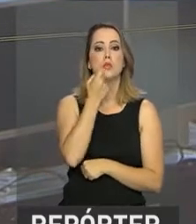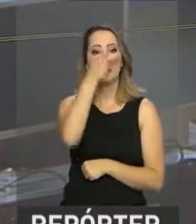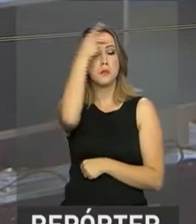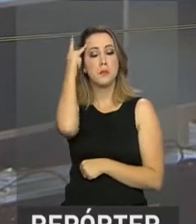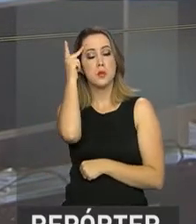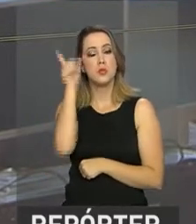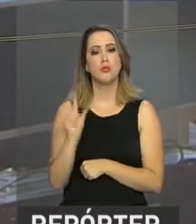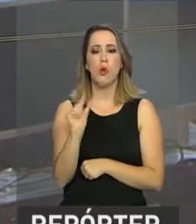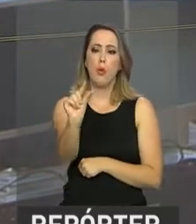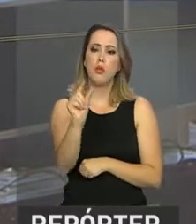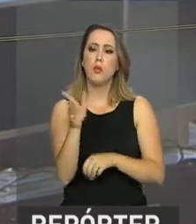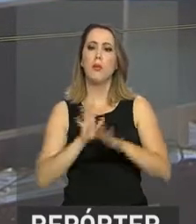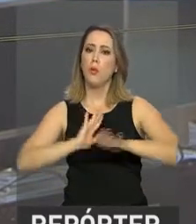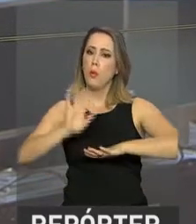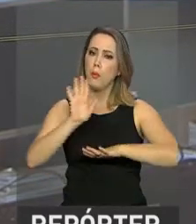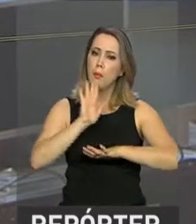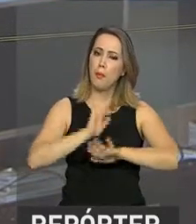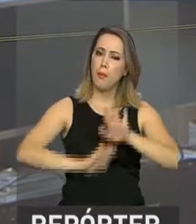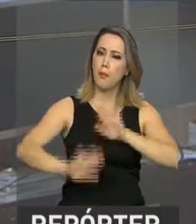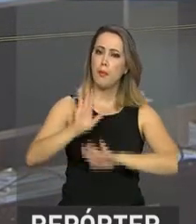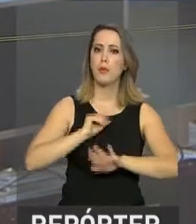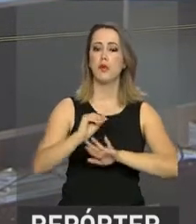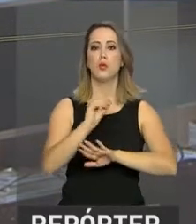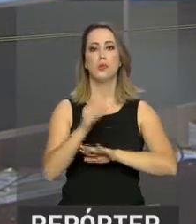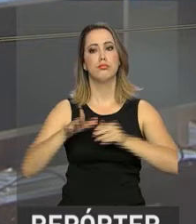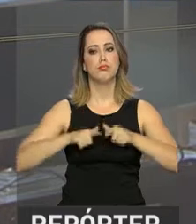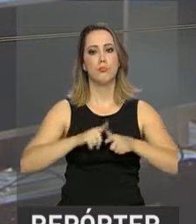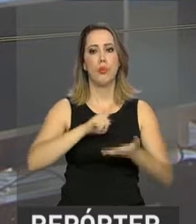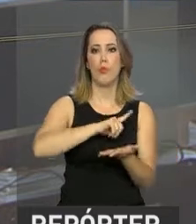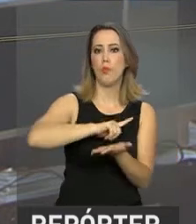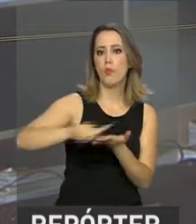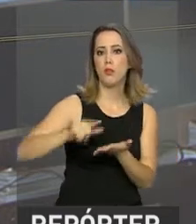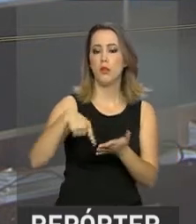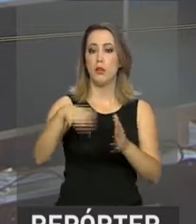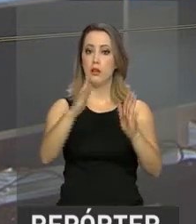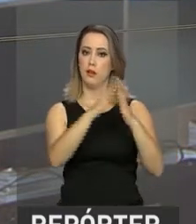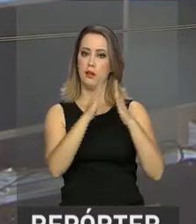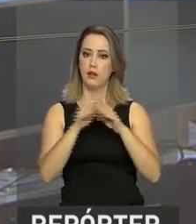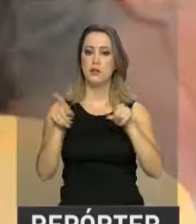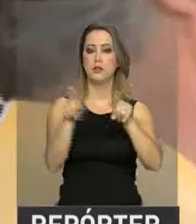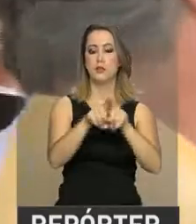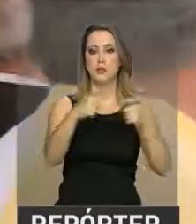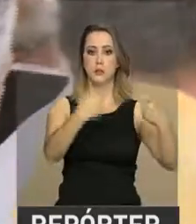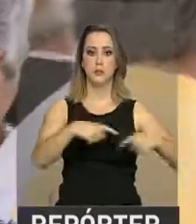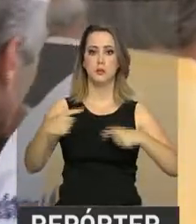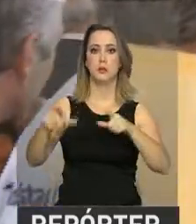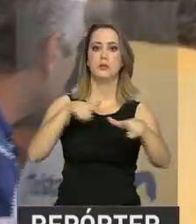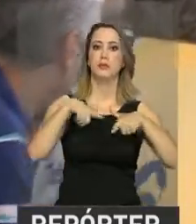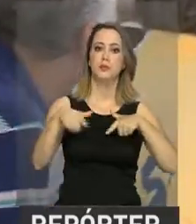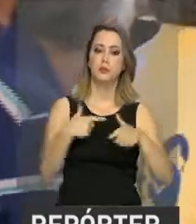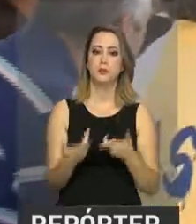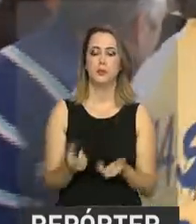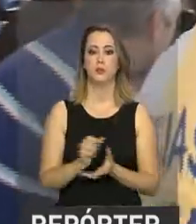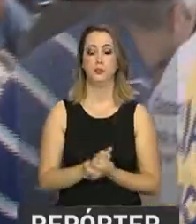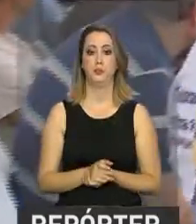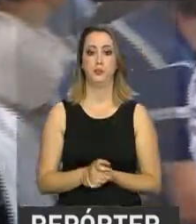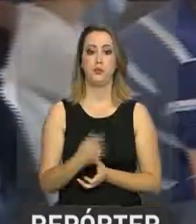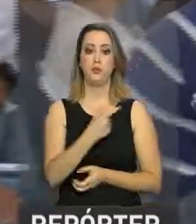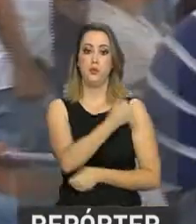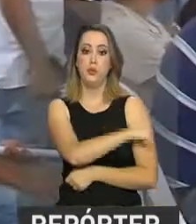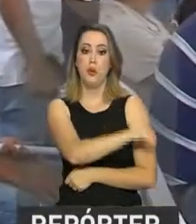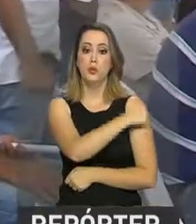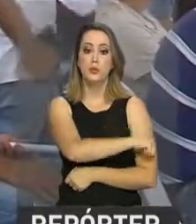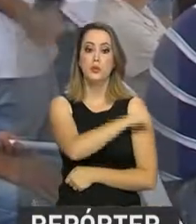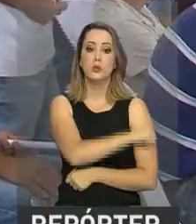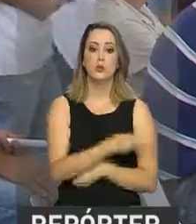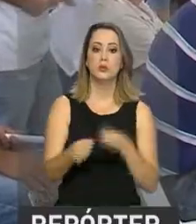tempinho para uma faxina contra o mosquito, em casa e no local de trabalho. No Rio de Janeiro, a arma escolhida